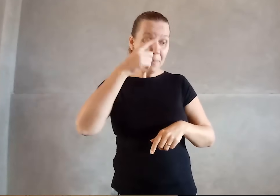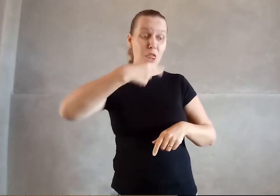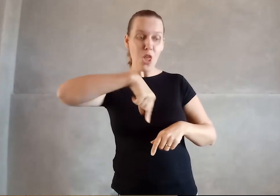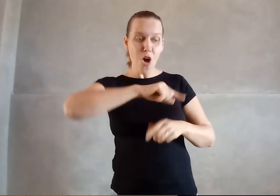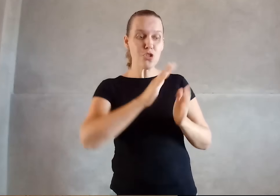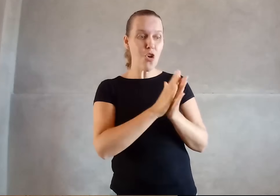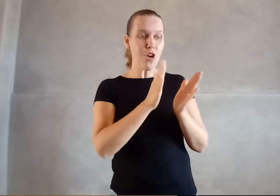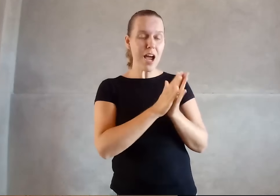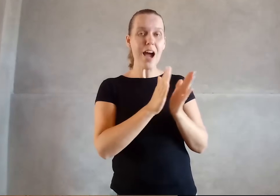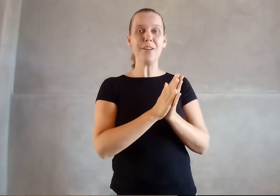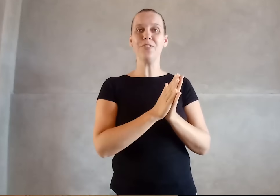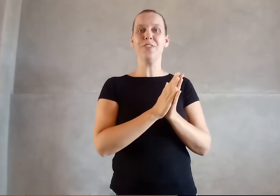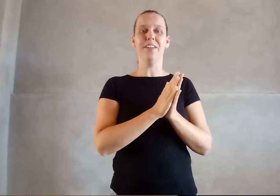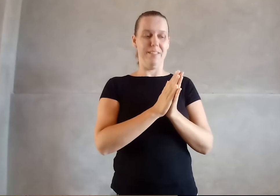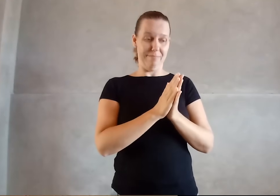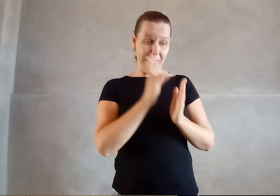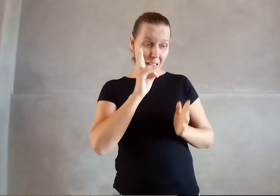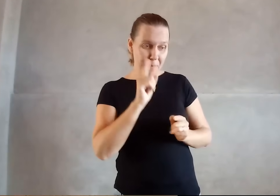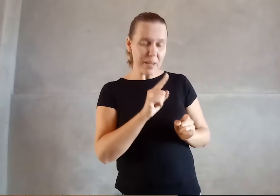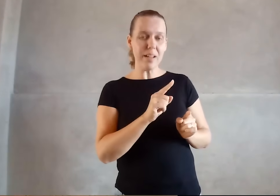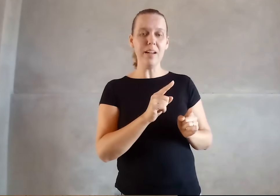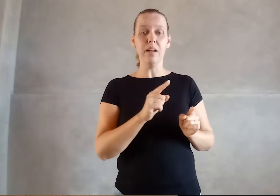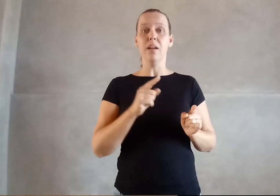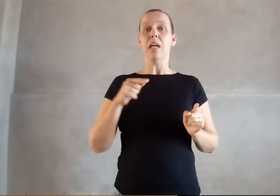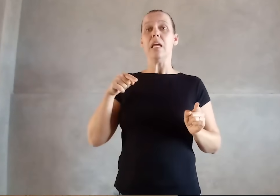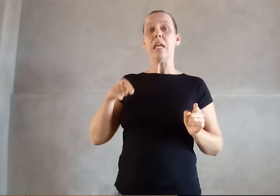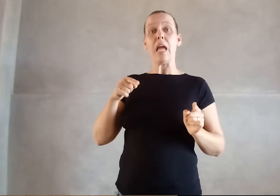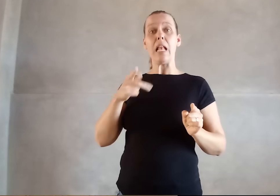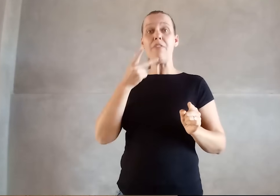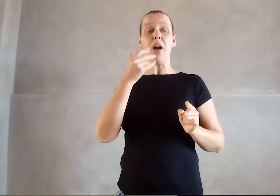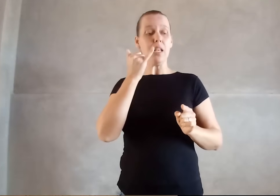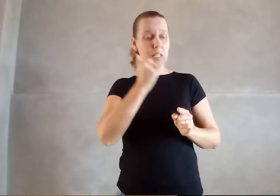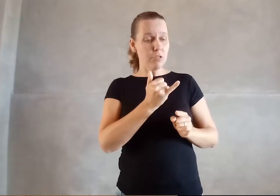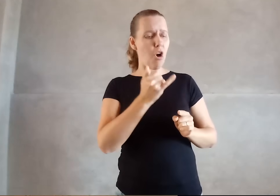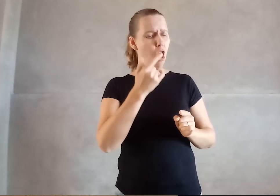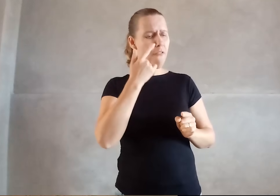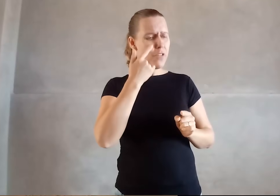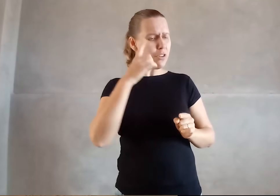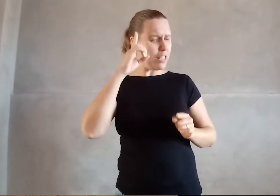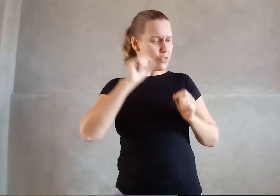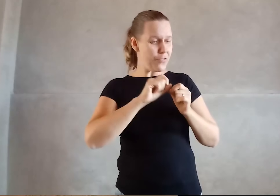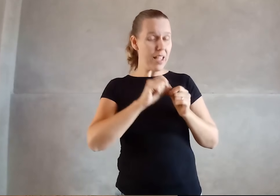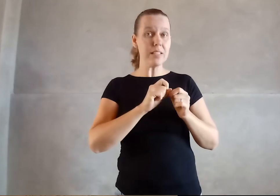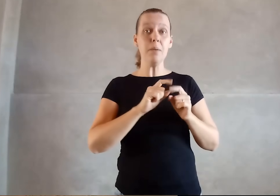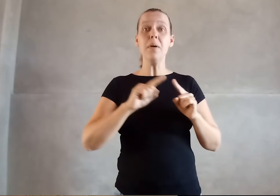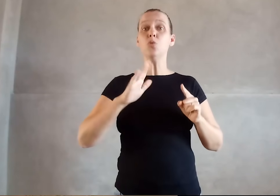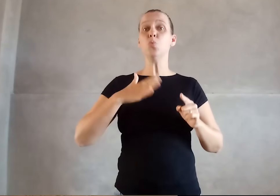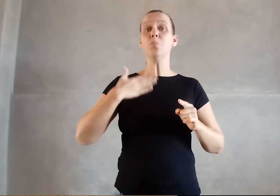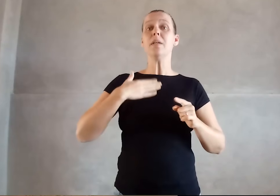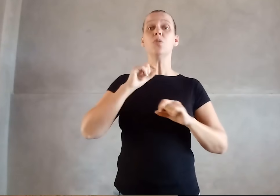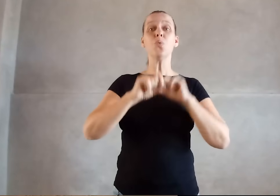um adulto, dizendo, olha, Deus realmente fez e tal, mas muito surpreso, uma das crianças falou para ele assim, mas é claro, tio